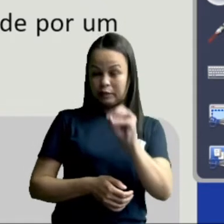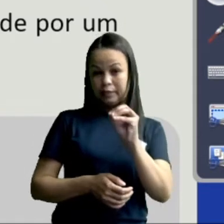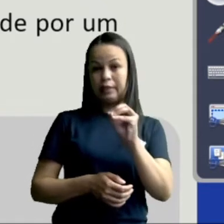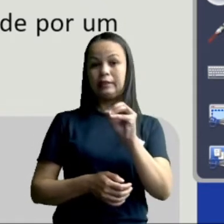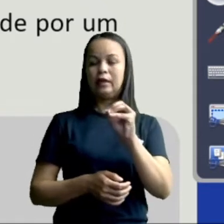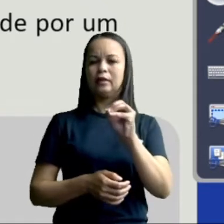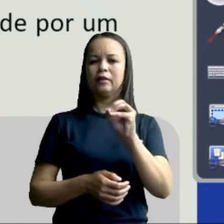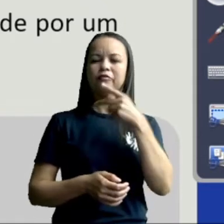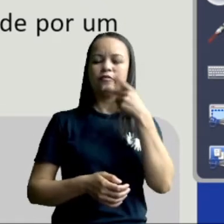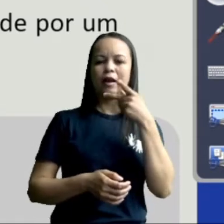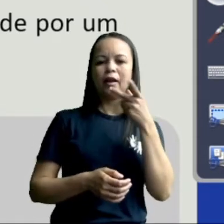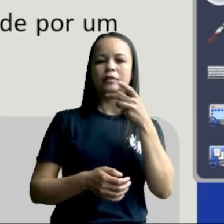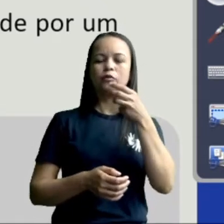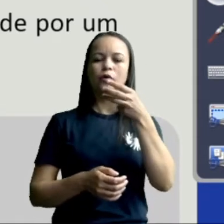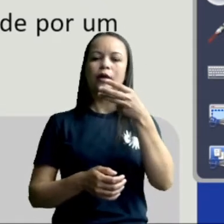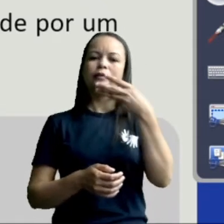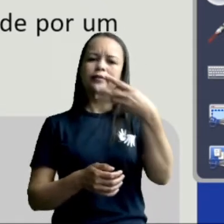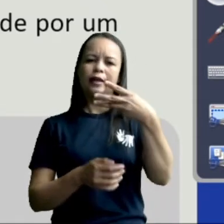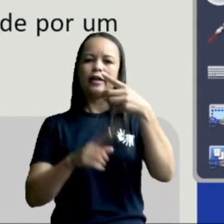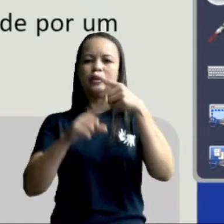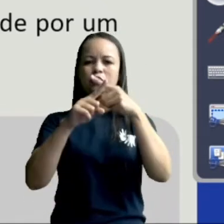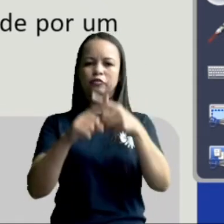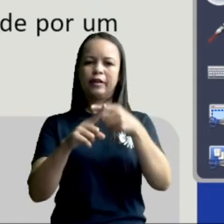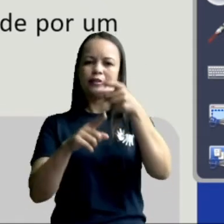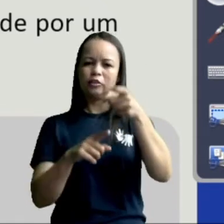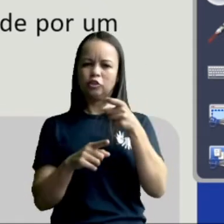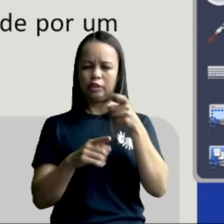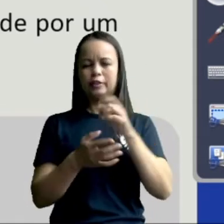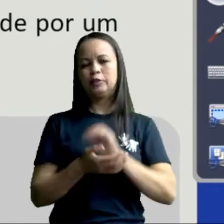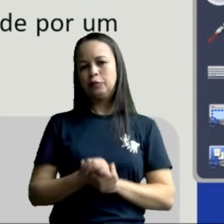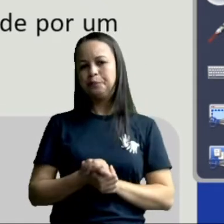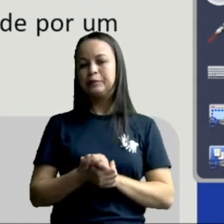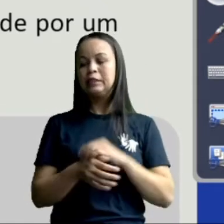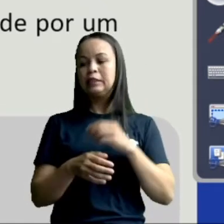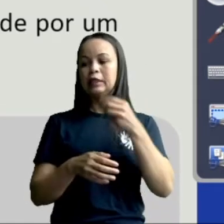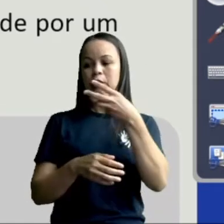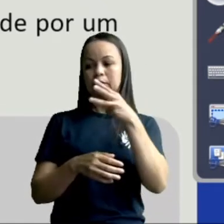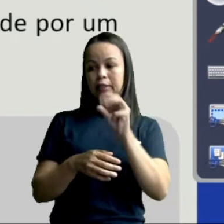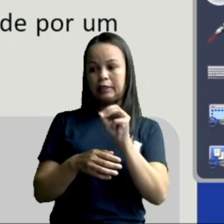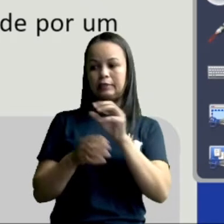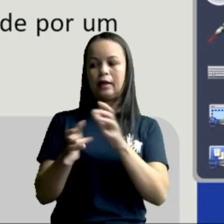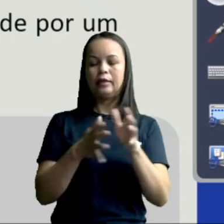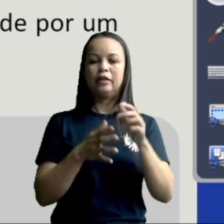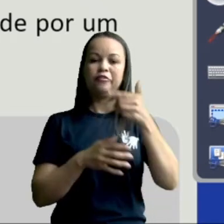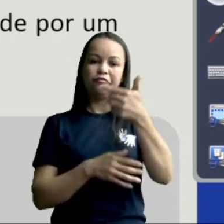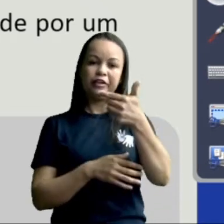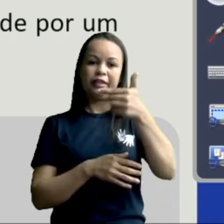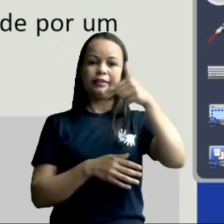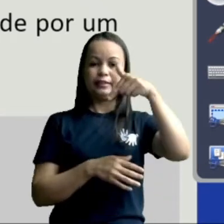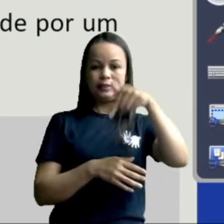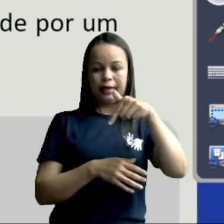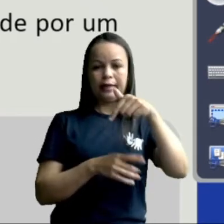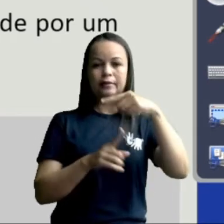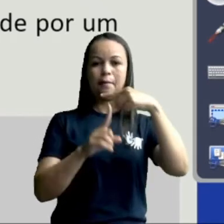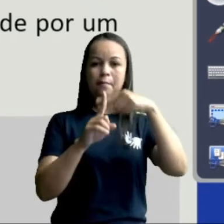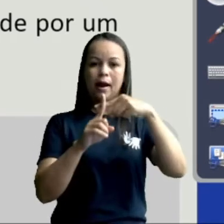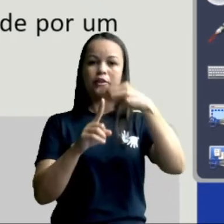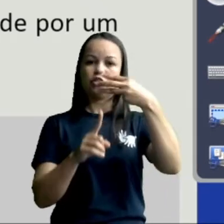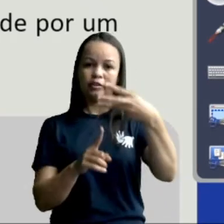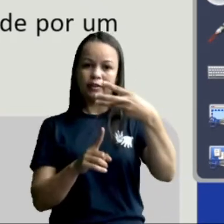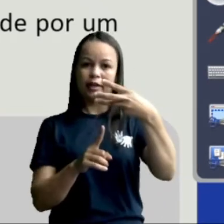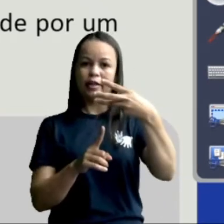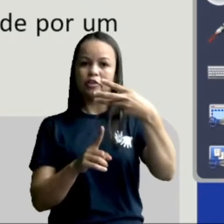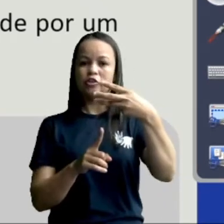como 3x, 3 vezes x, e na segunda o 30 está escrito como 27 mais 3x, a